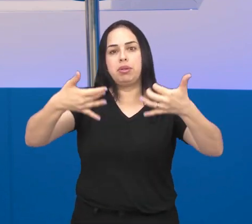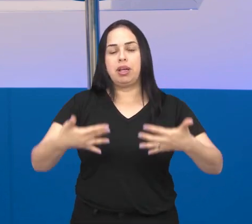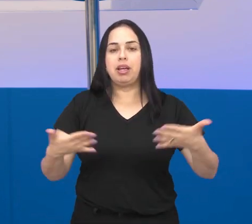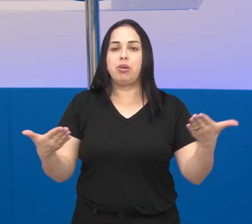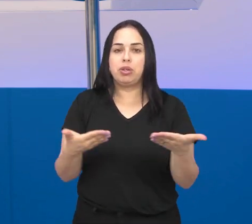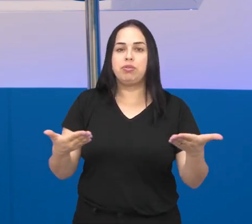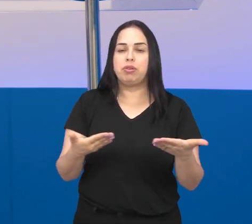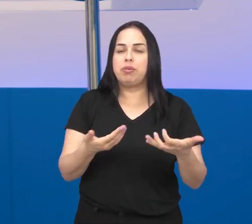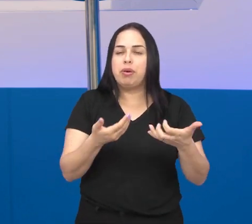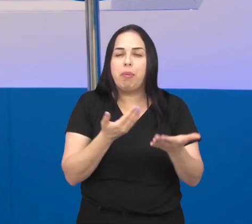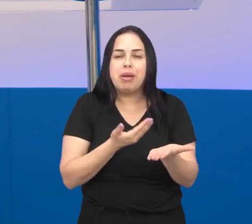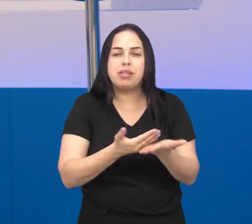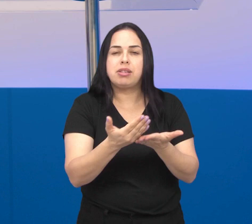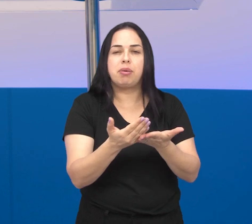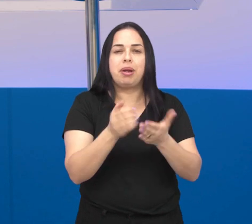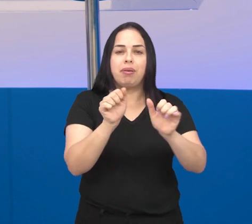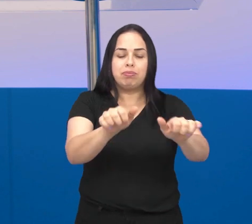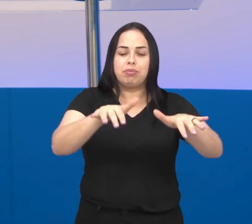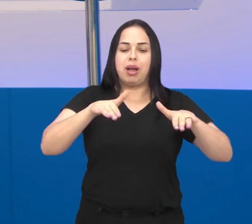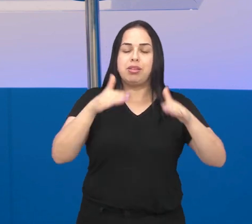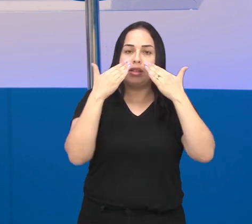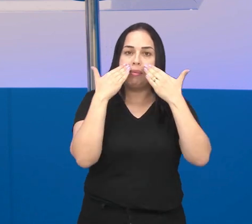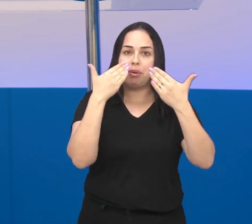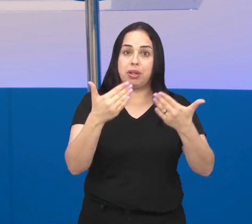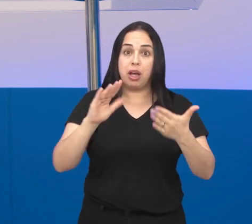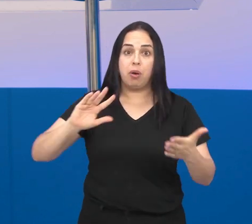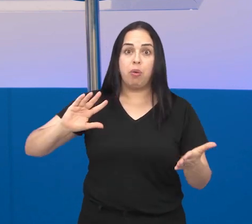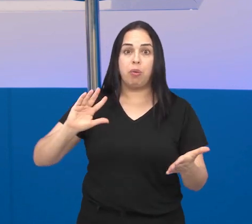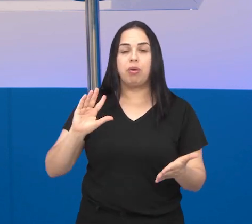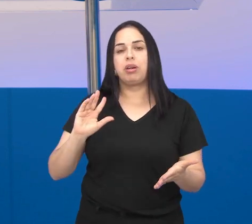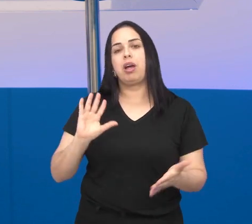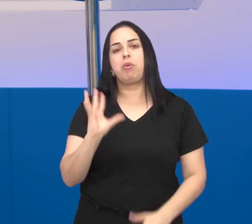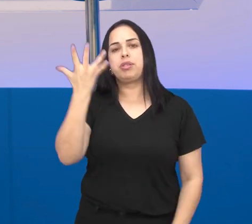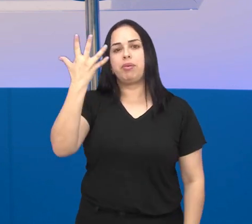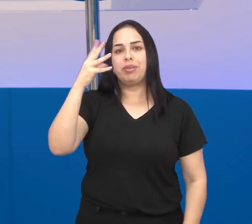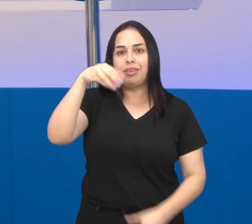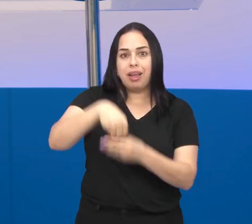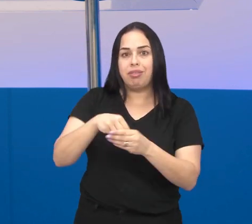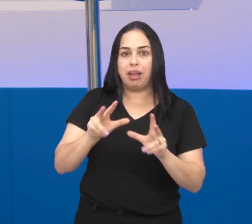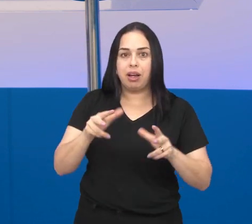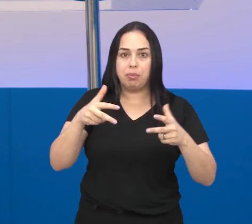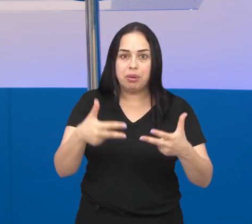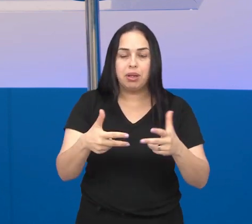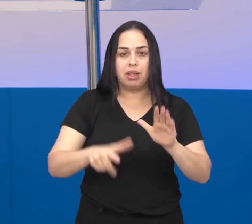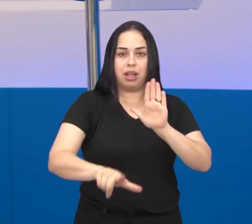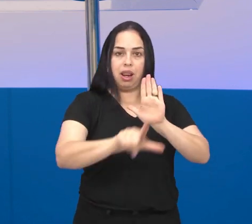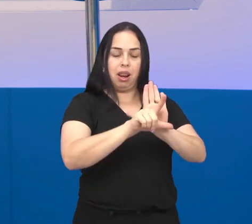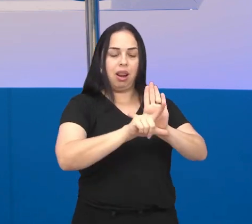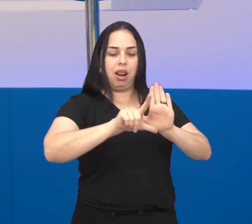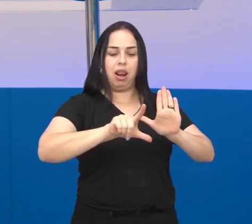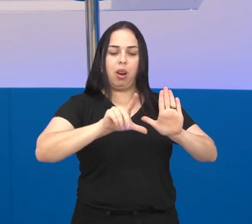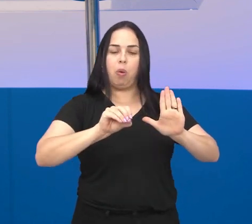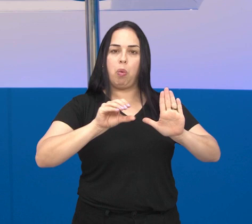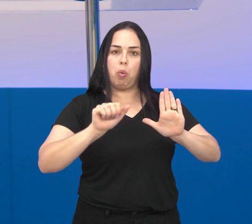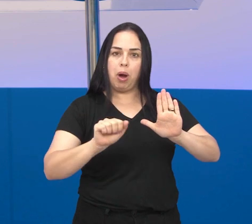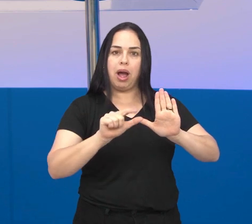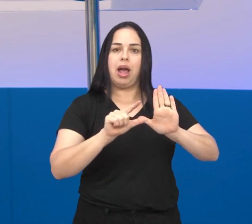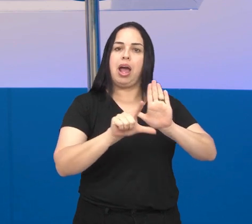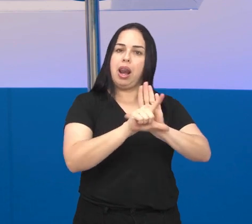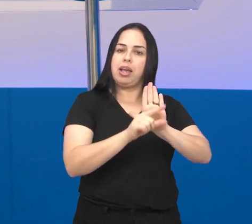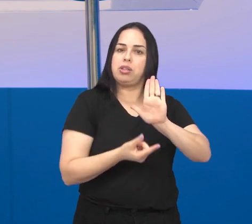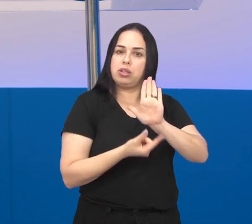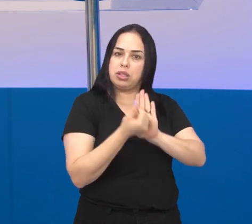Boletim Legislativo de hoje, a gente fala sobre a audiência pública que aconteceu aqui na Câmara ontem, sobre a LOA, a Lei